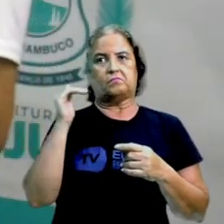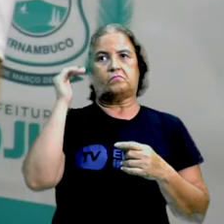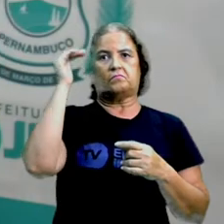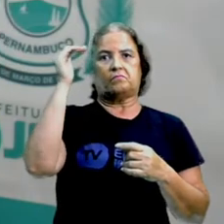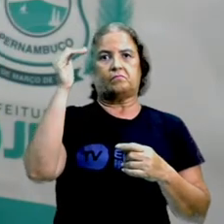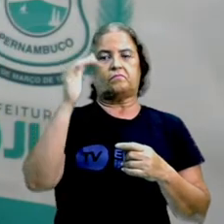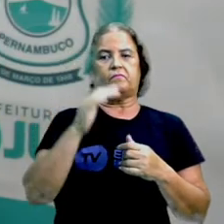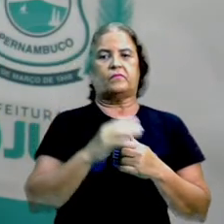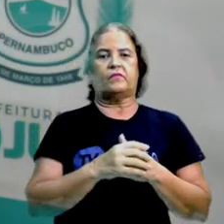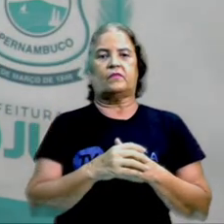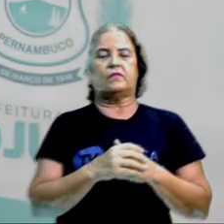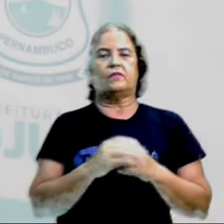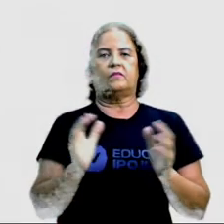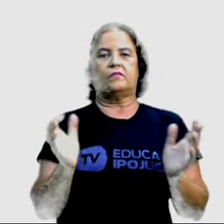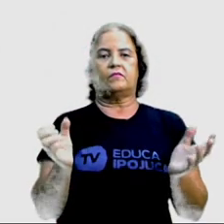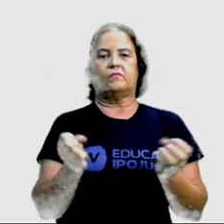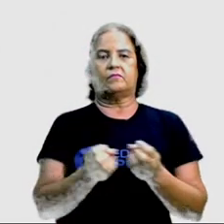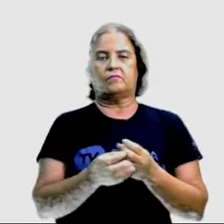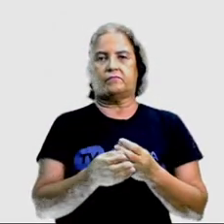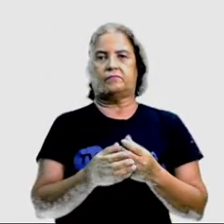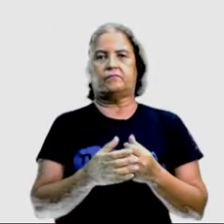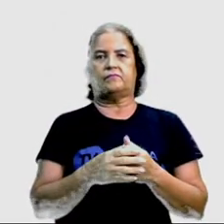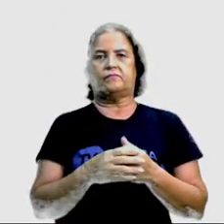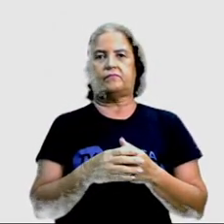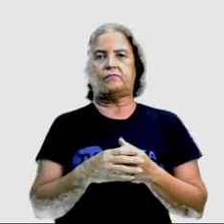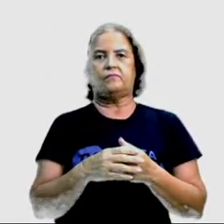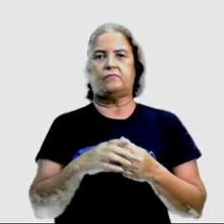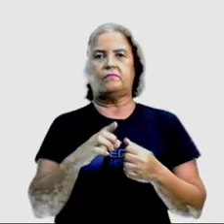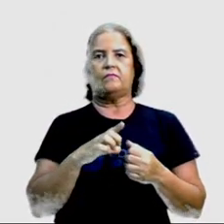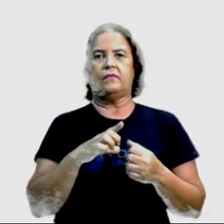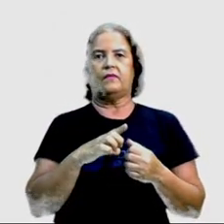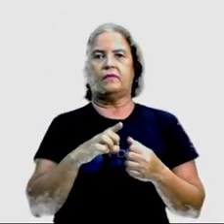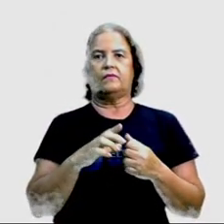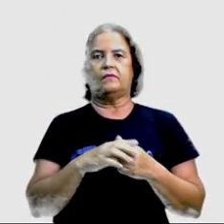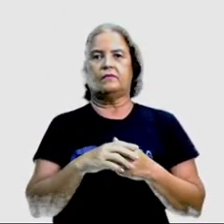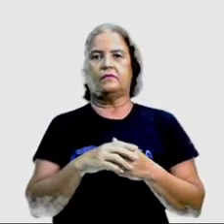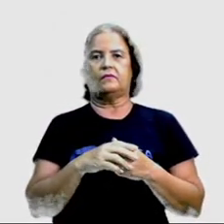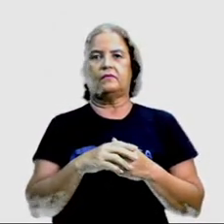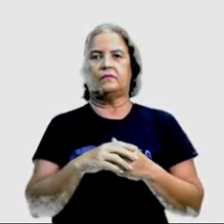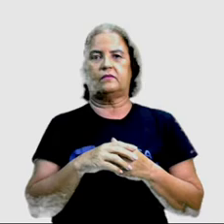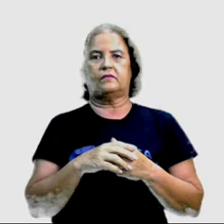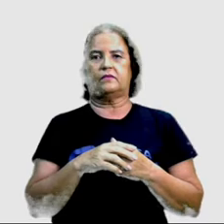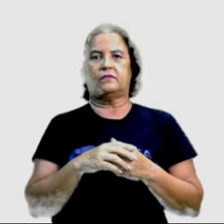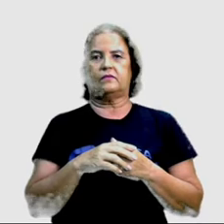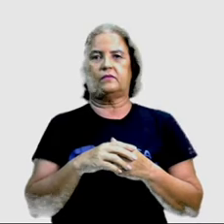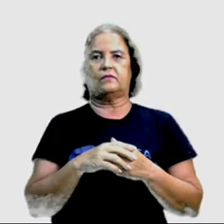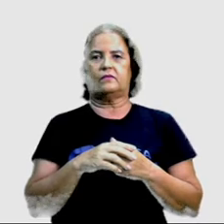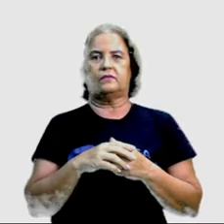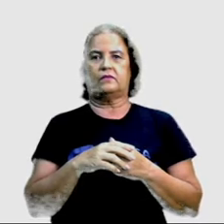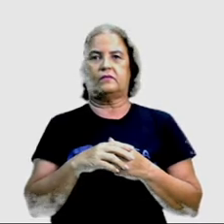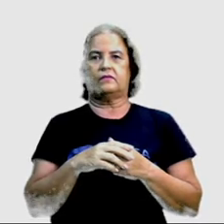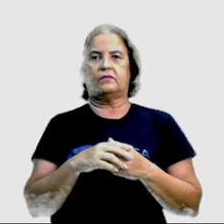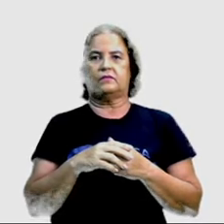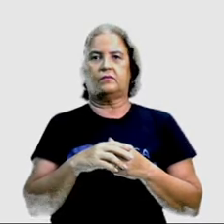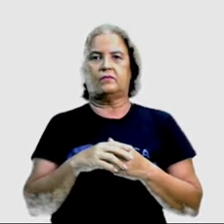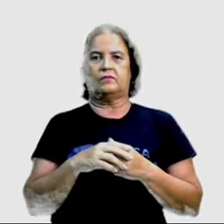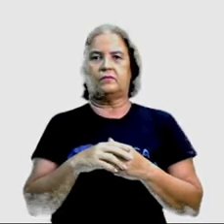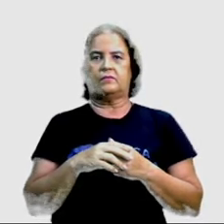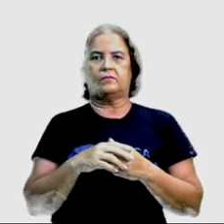Bora lá, pessoal. Tá acabando. Então, vamos lá. O trans vai ser através de. E eu tenho aqui